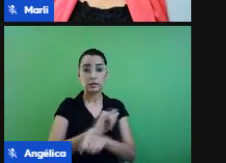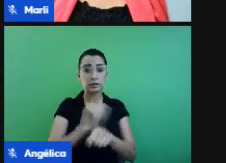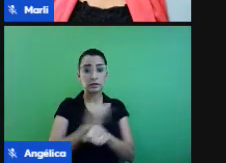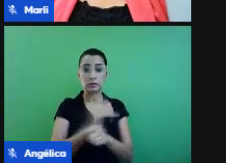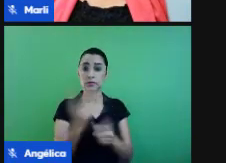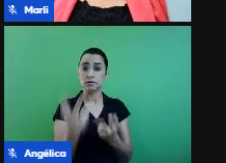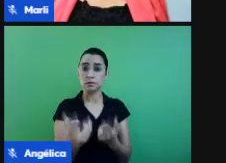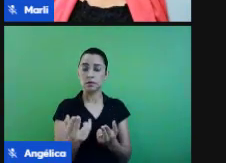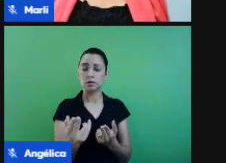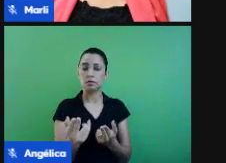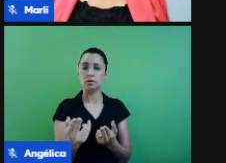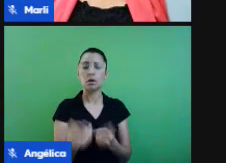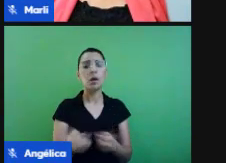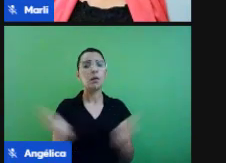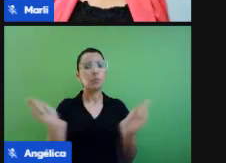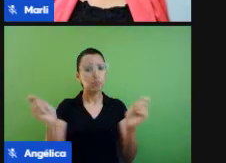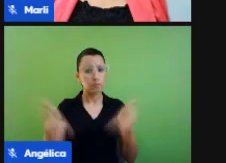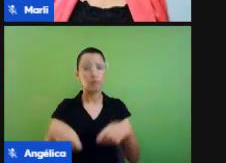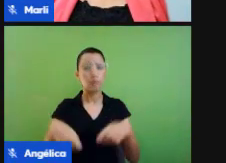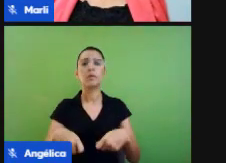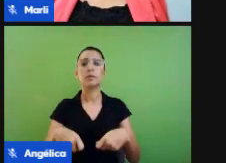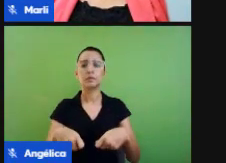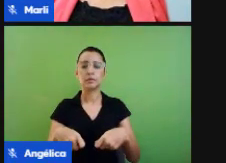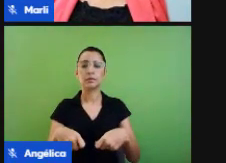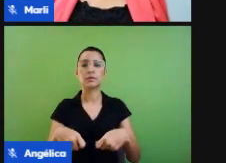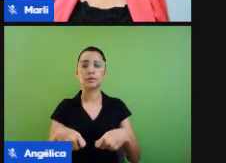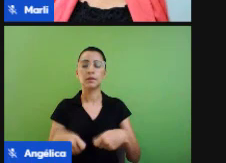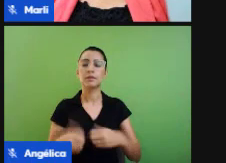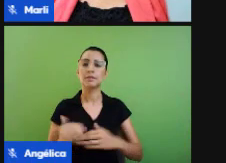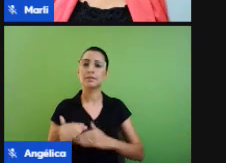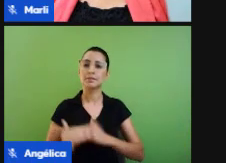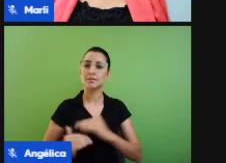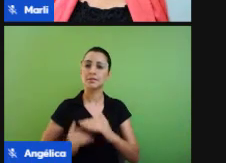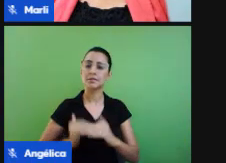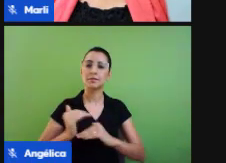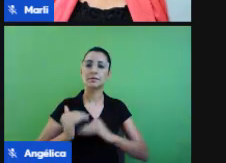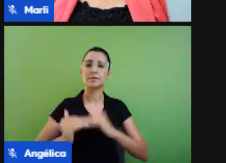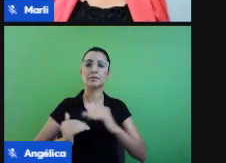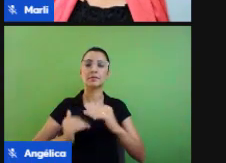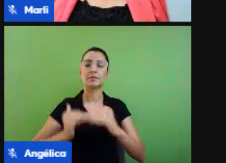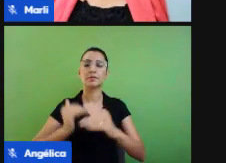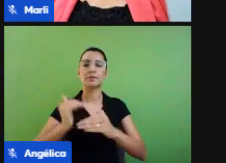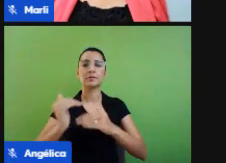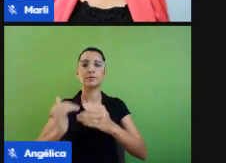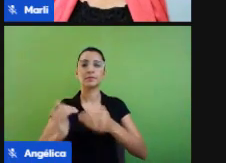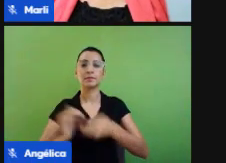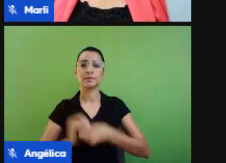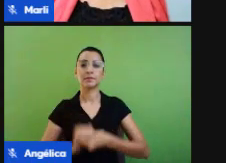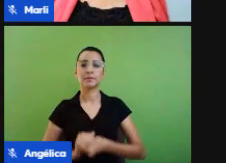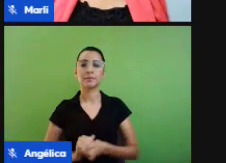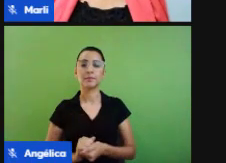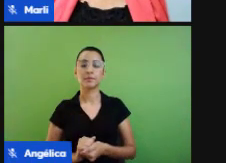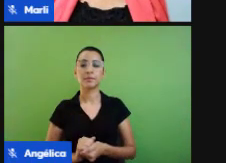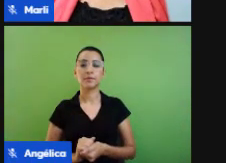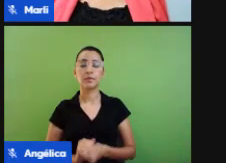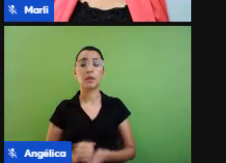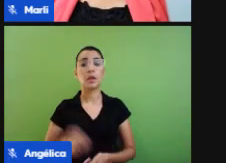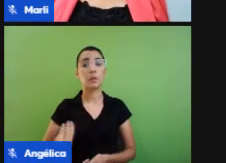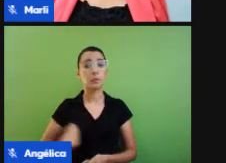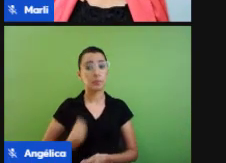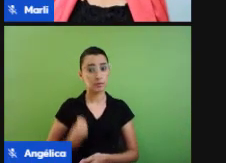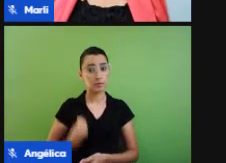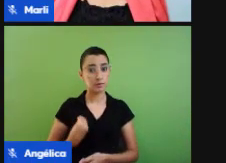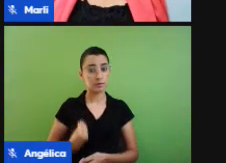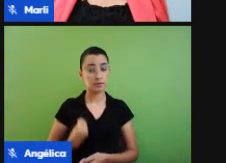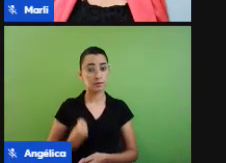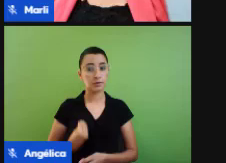são e podem, na verdade, serem desenvolvidas tanto no modo presencial,